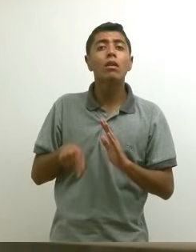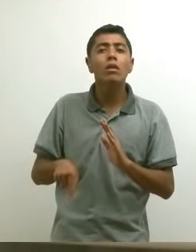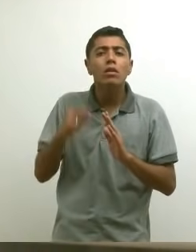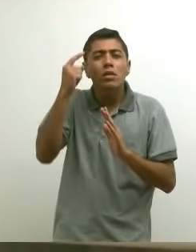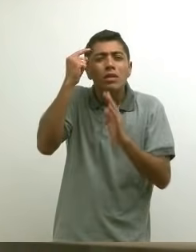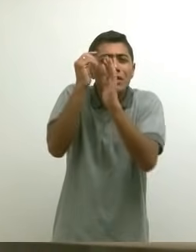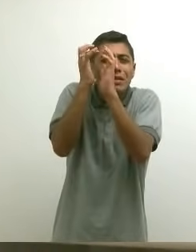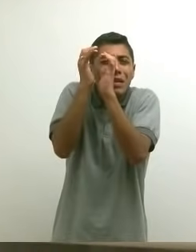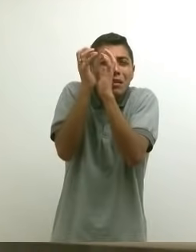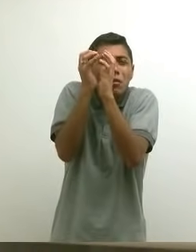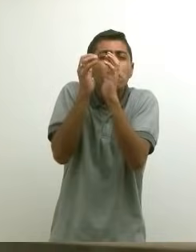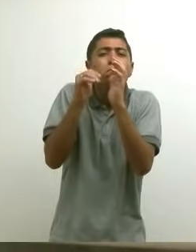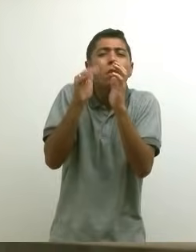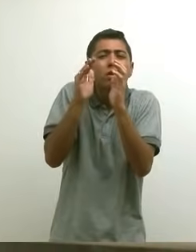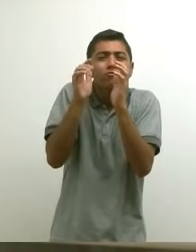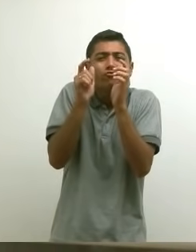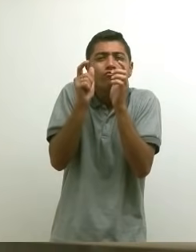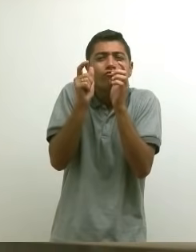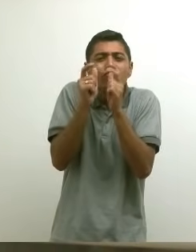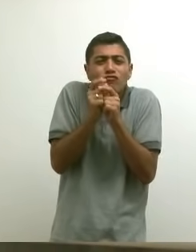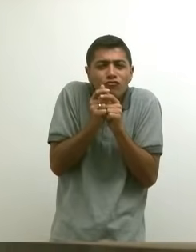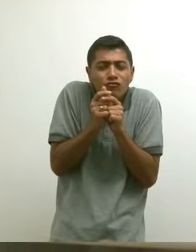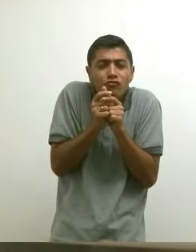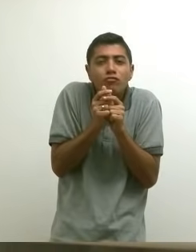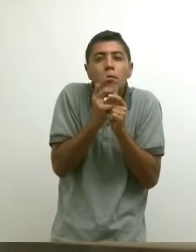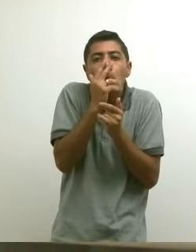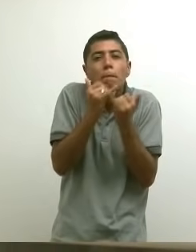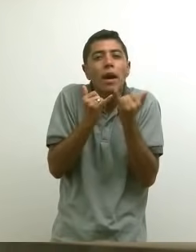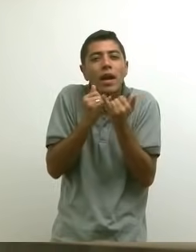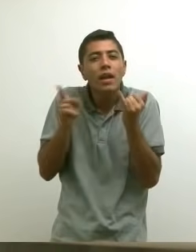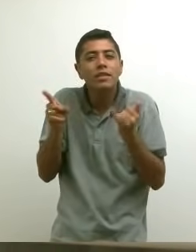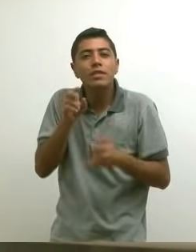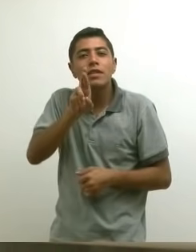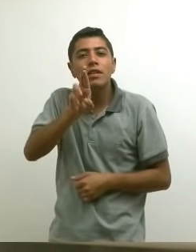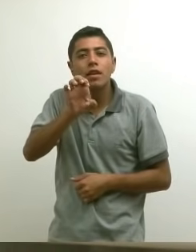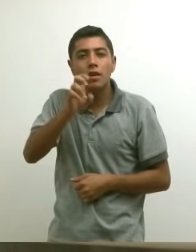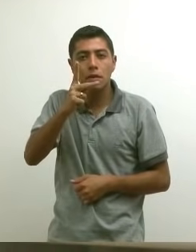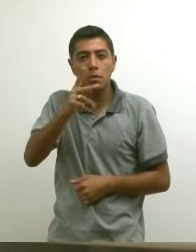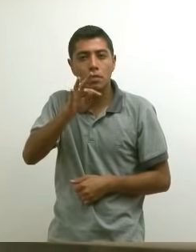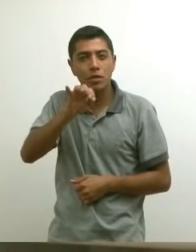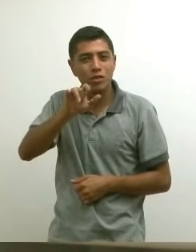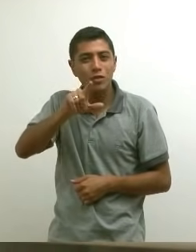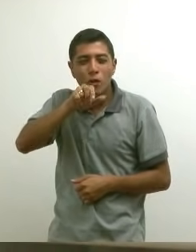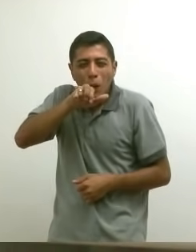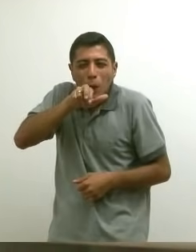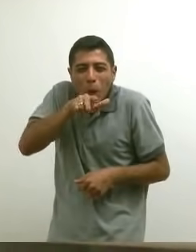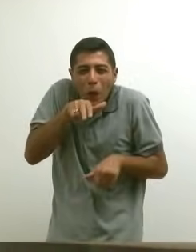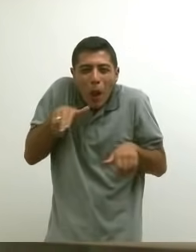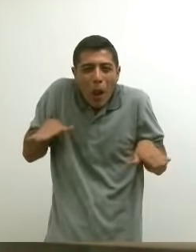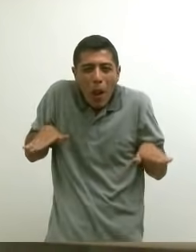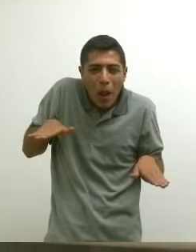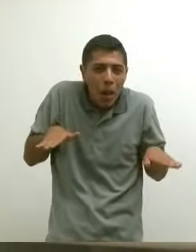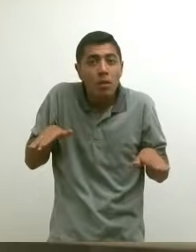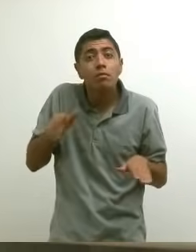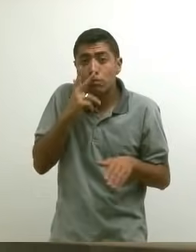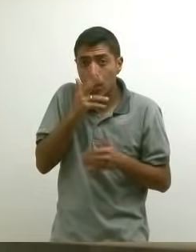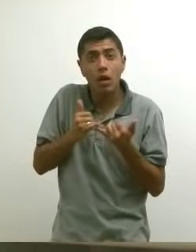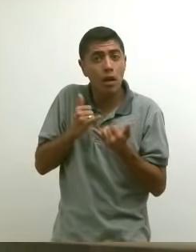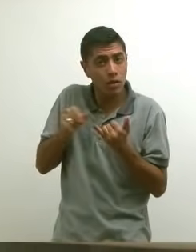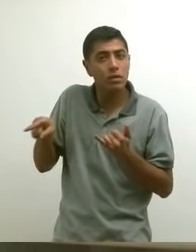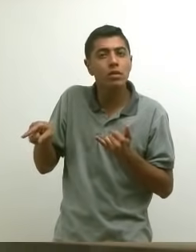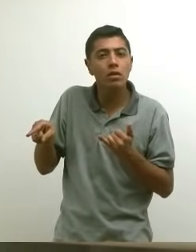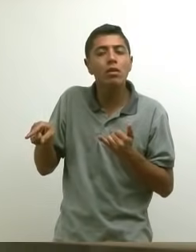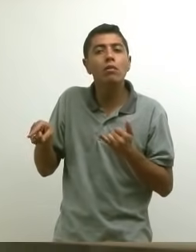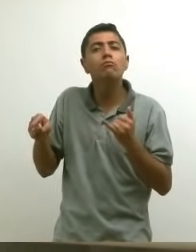cérebro reptiliano que essa fase mas essa parte mais baixa do cérebro o campo está conectada a um